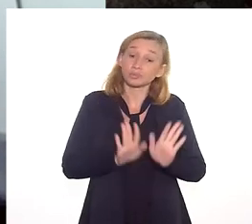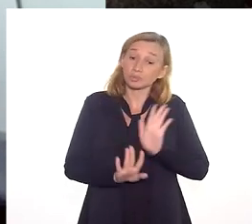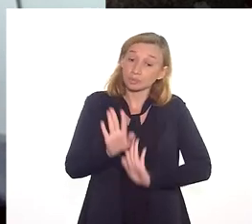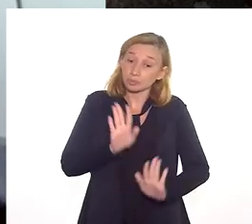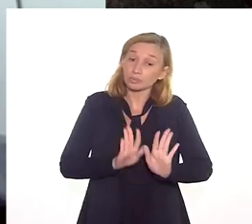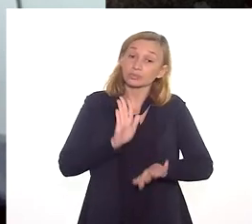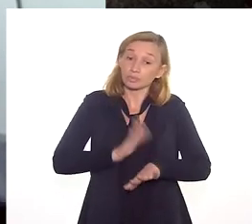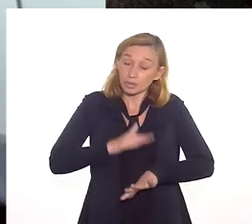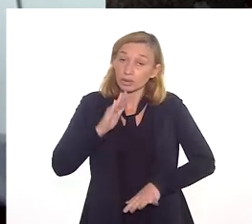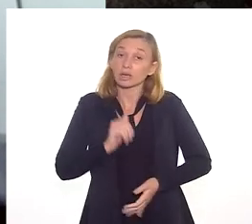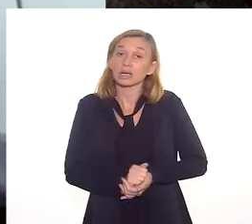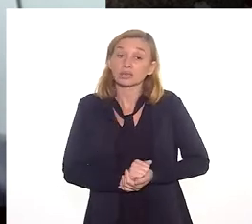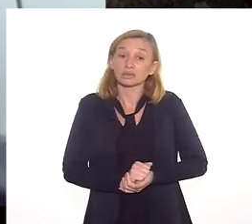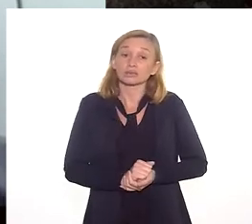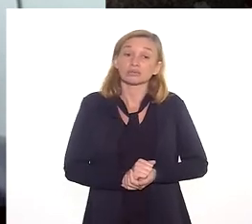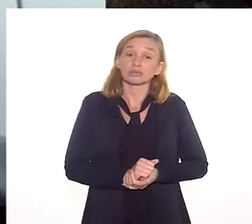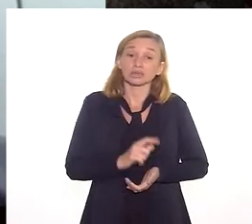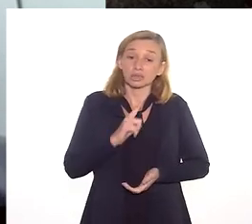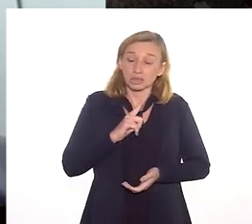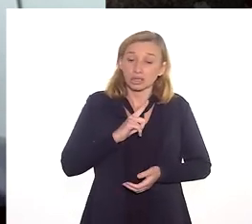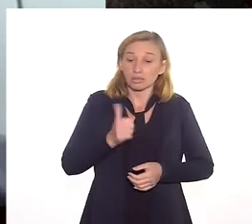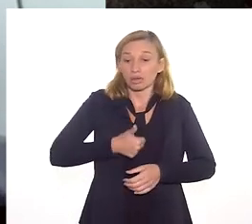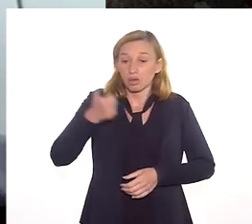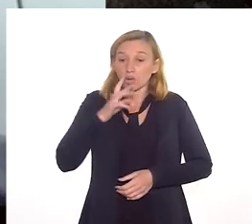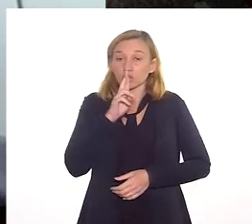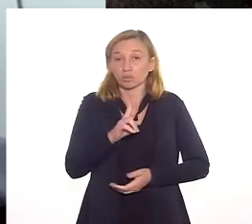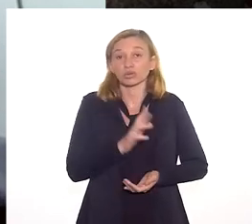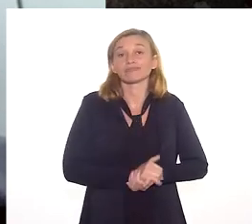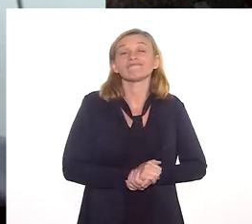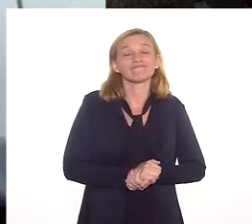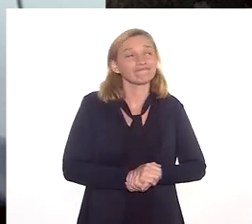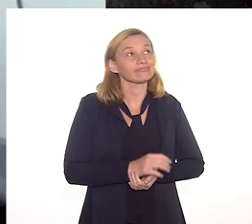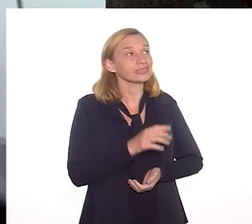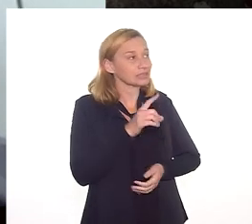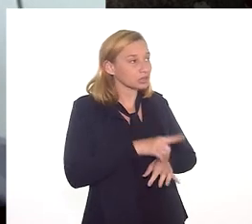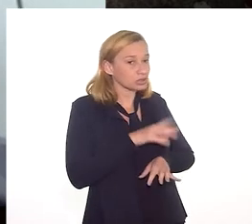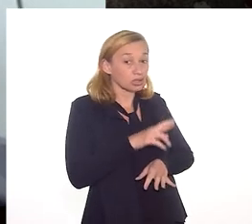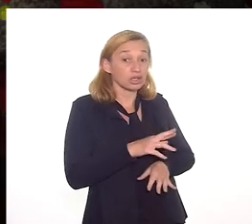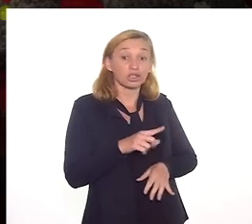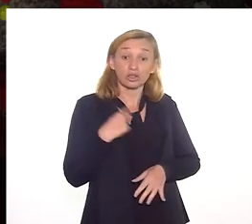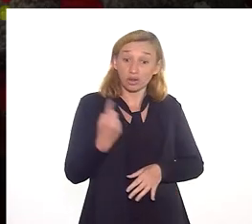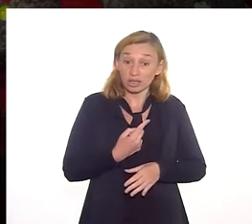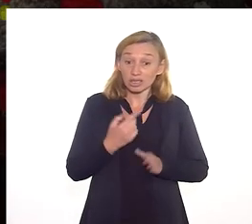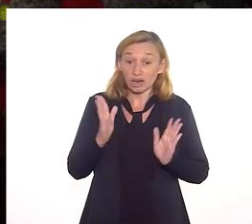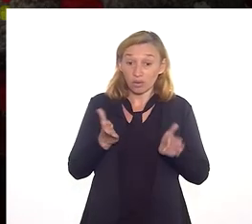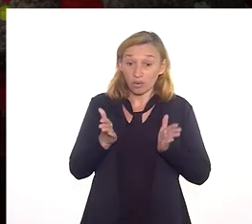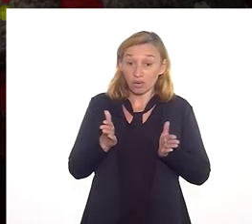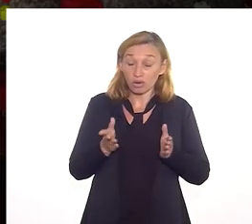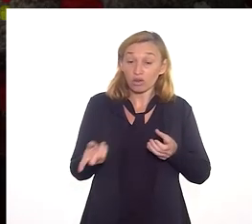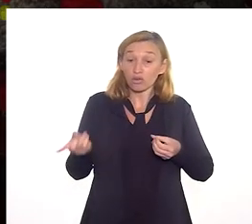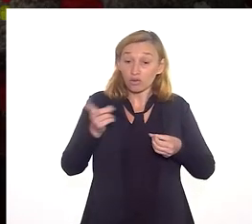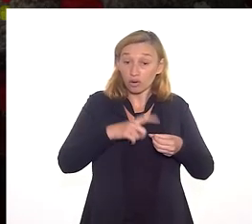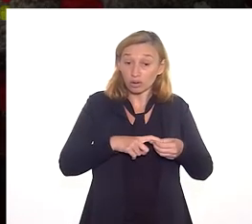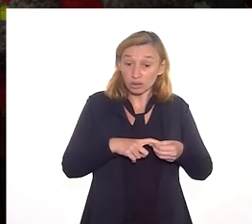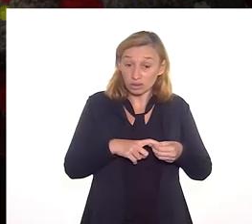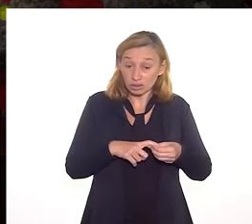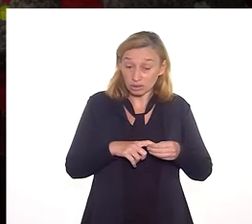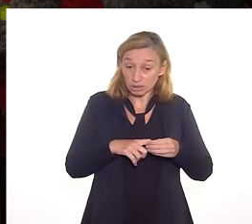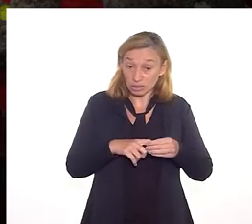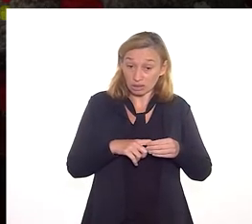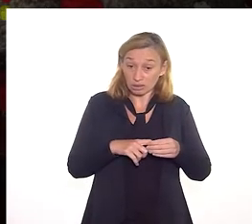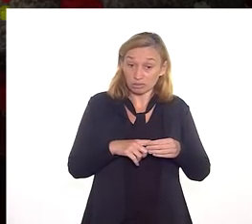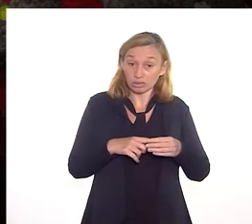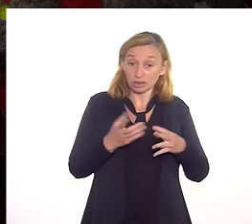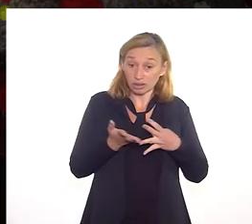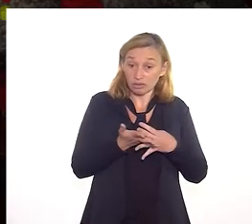com cuidado maior para que a gente tenha um melhor resultado. É isso, doutor. A gente vai agora fazer um rápido intervalo,